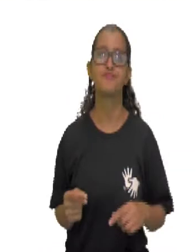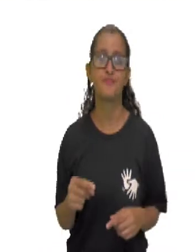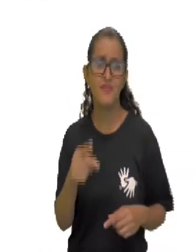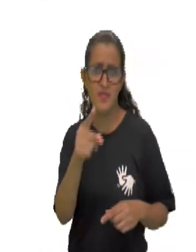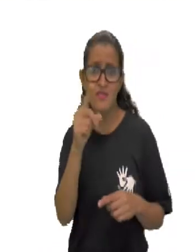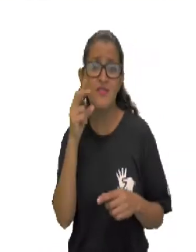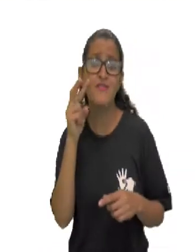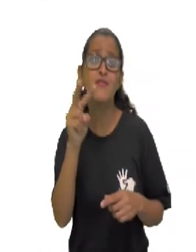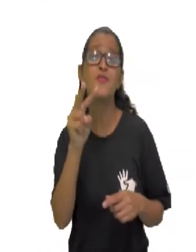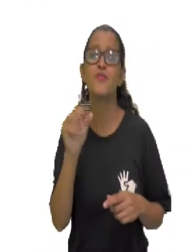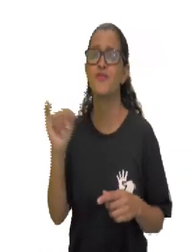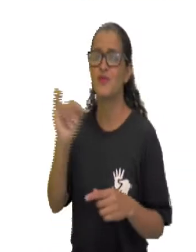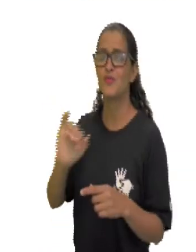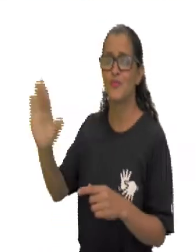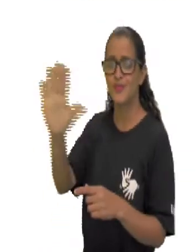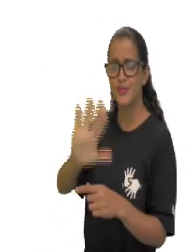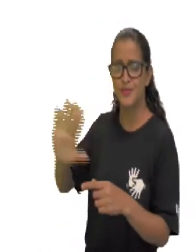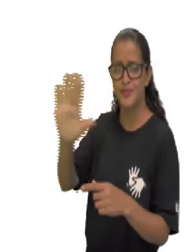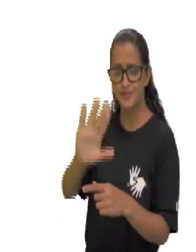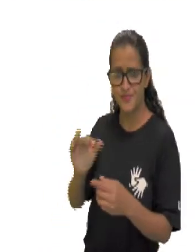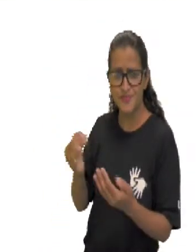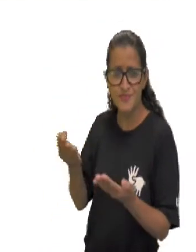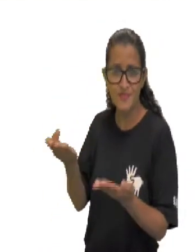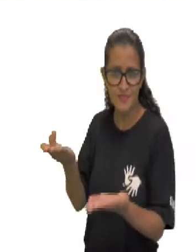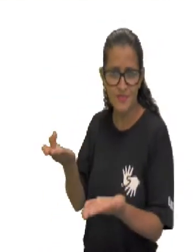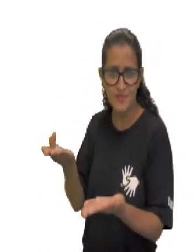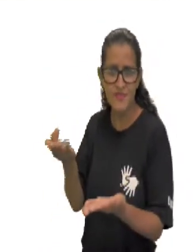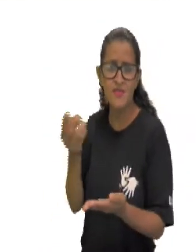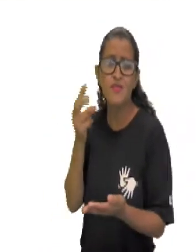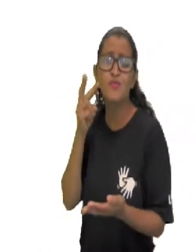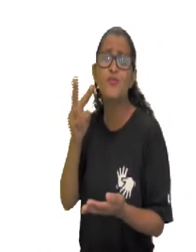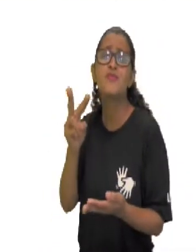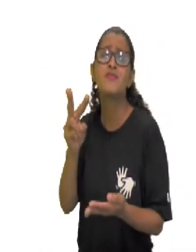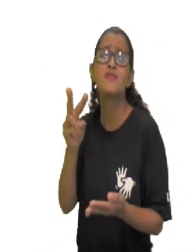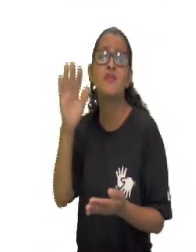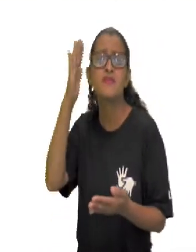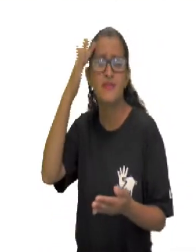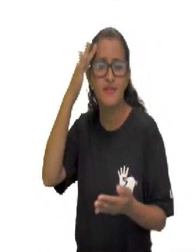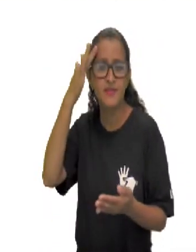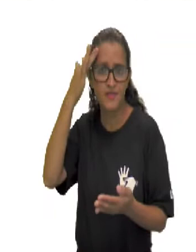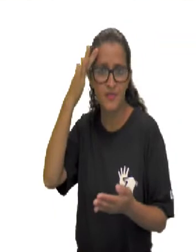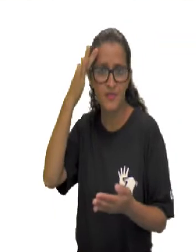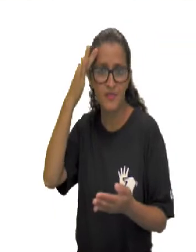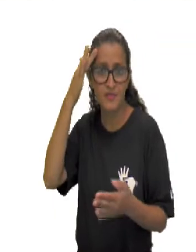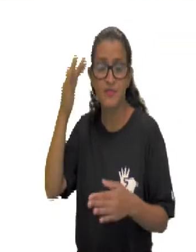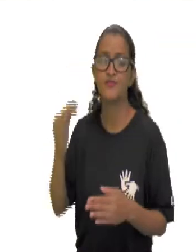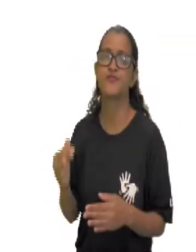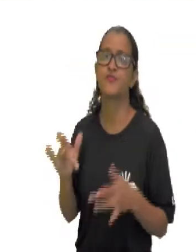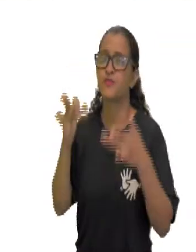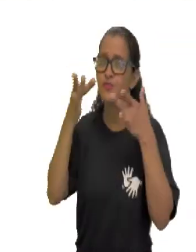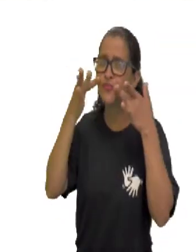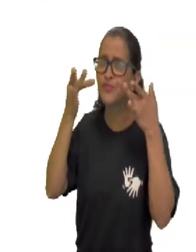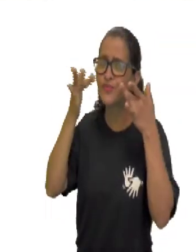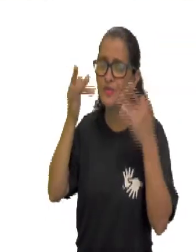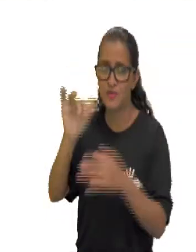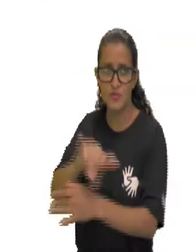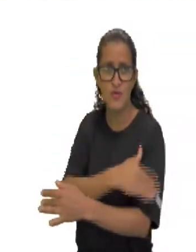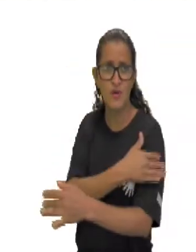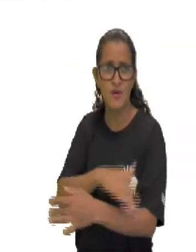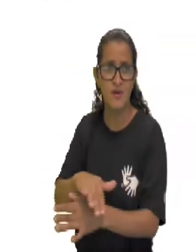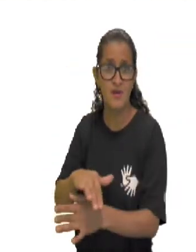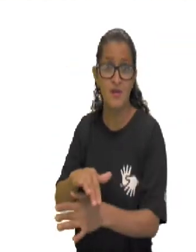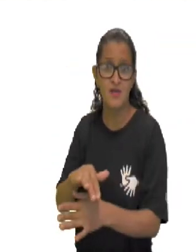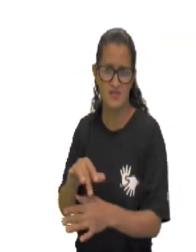que vocês imaginem quando vocês visualizam essa imagem? É um teatro de rua triste?